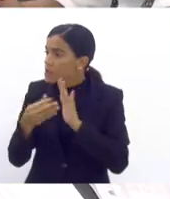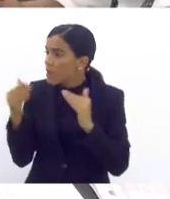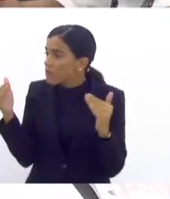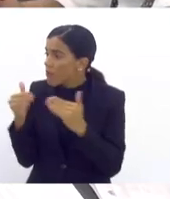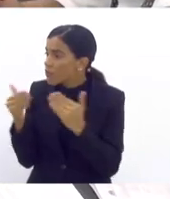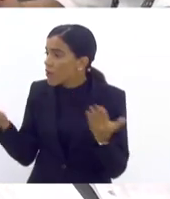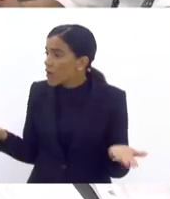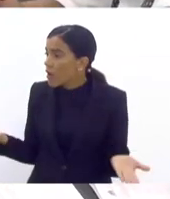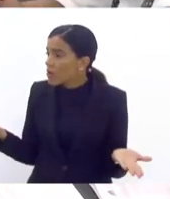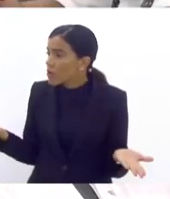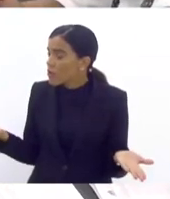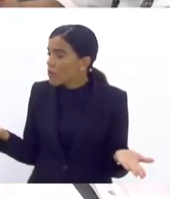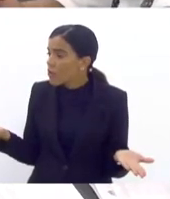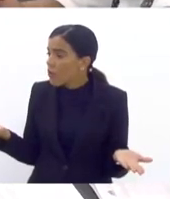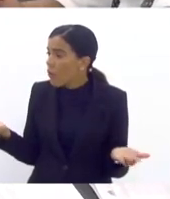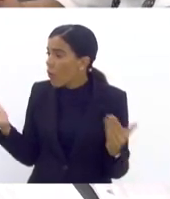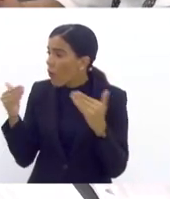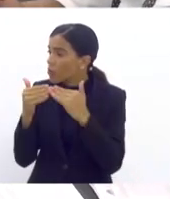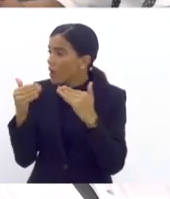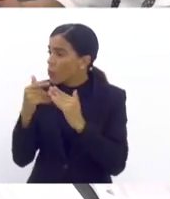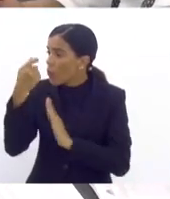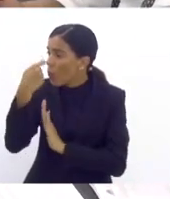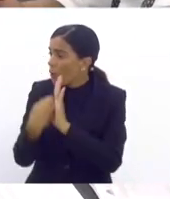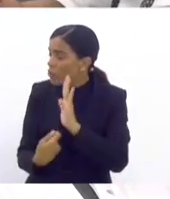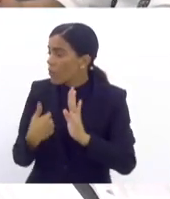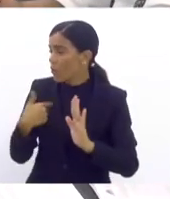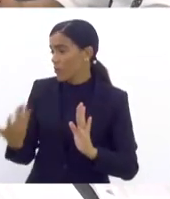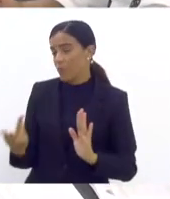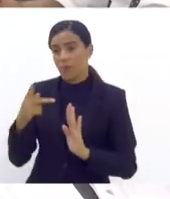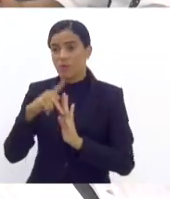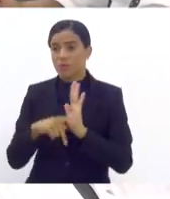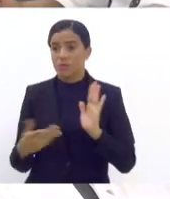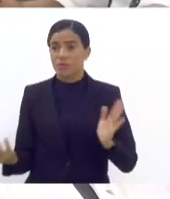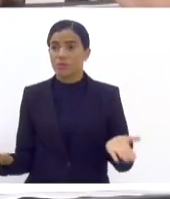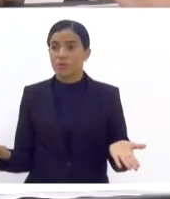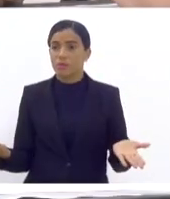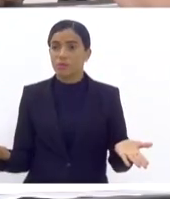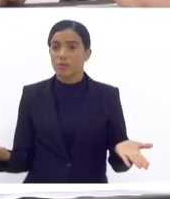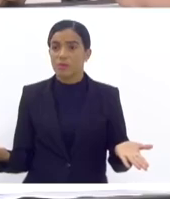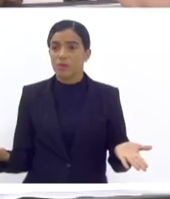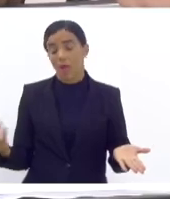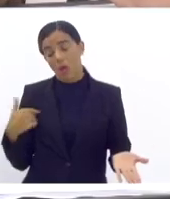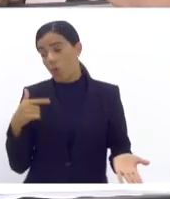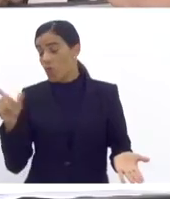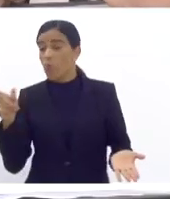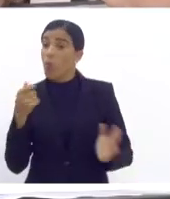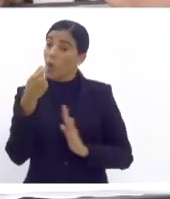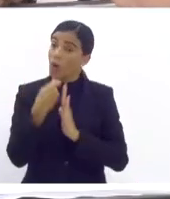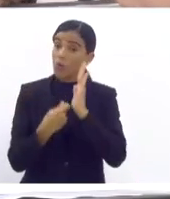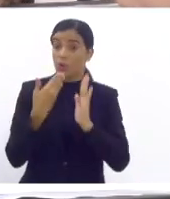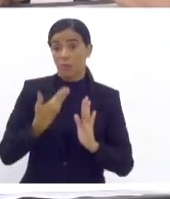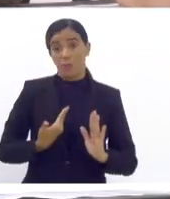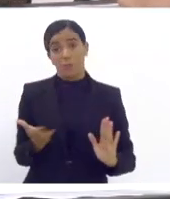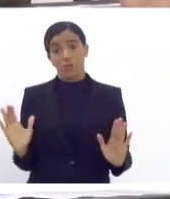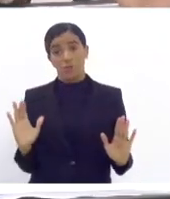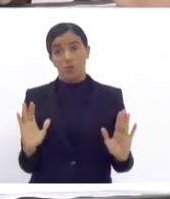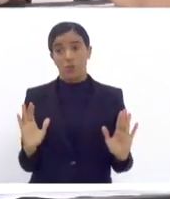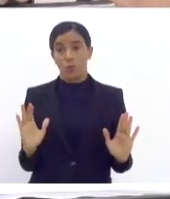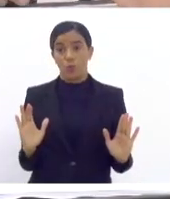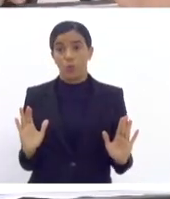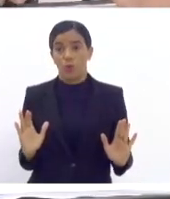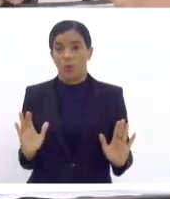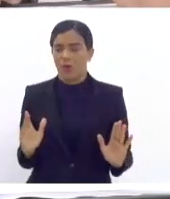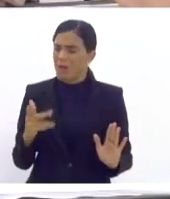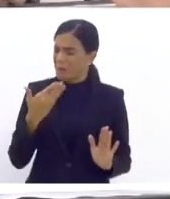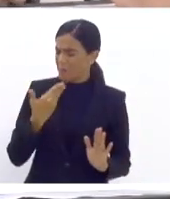Acordado com o relator, acordado com o autor do projeto. O autor que sugeriu que eu pedisse vista. Pô, ele me pede para eu transformar em